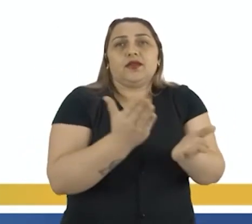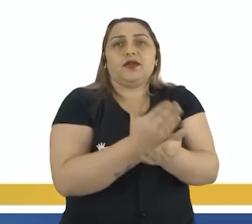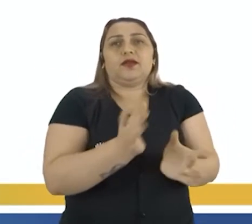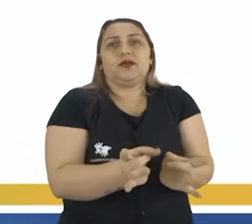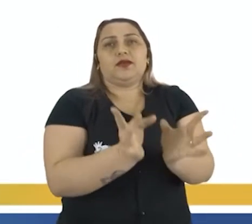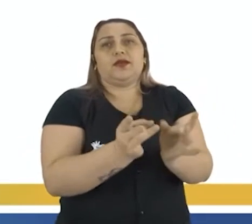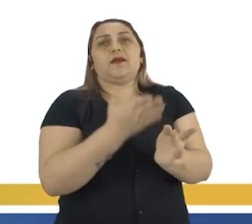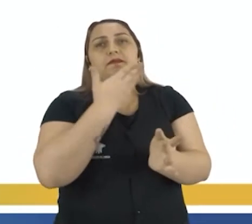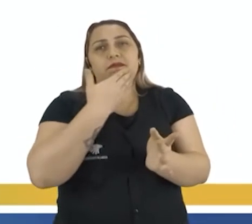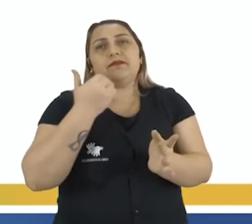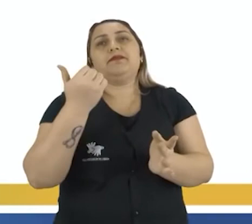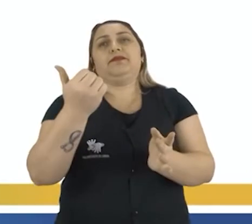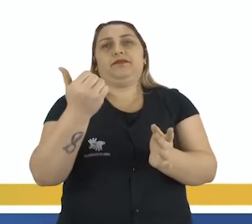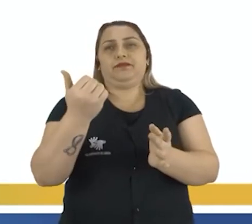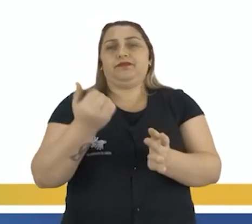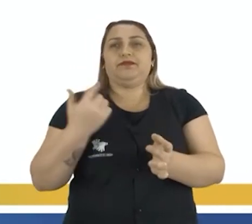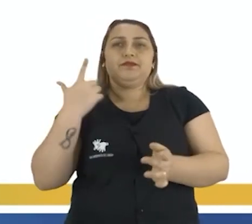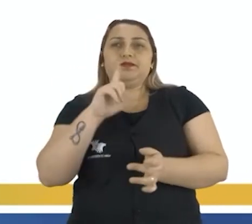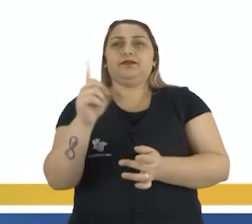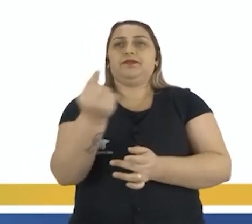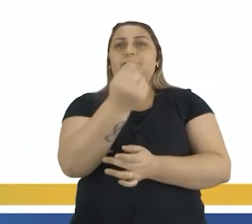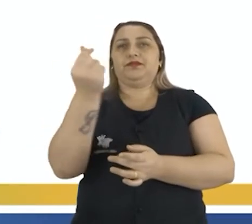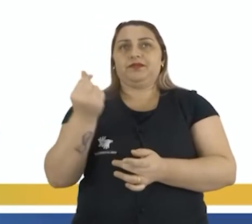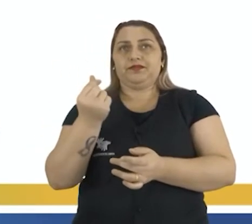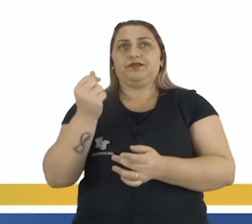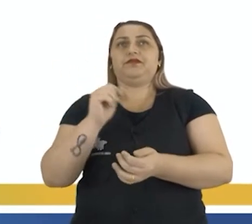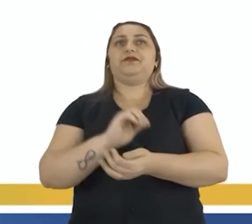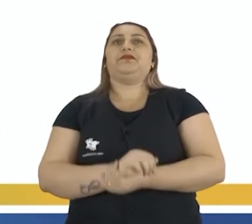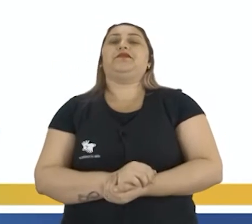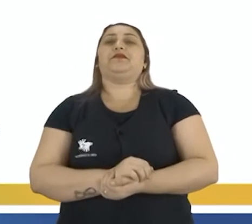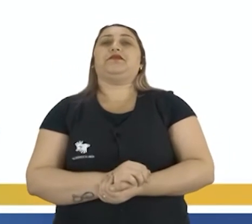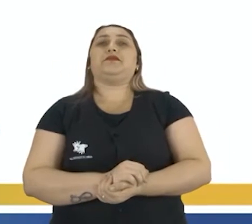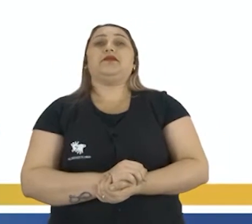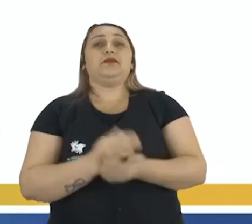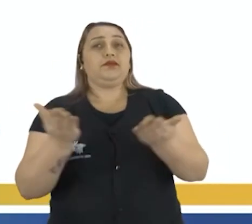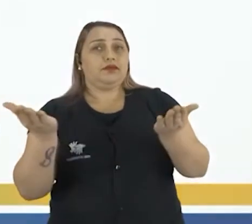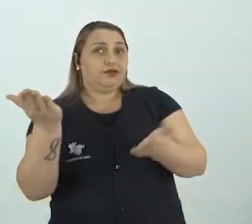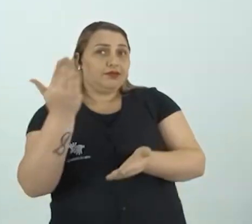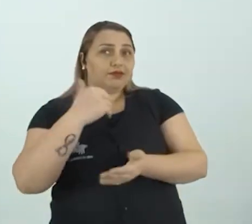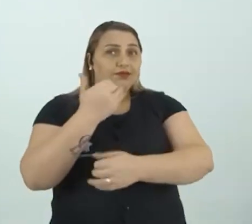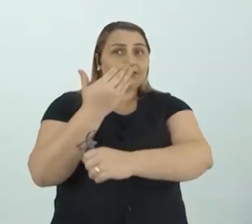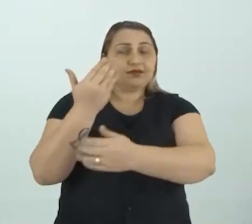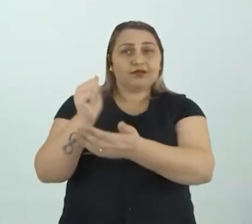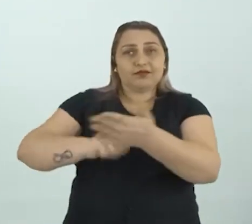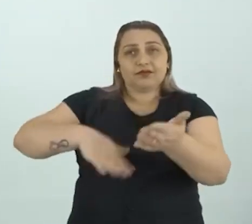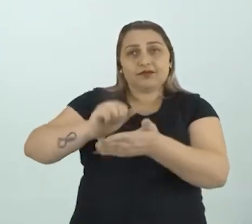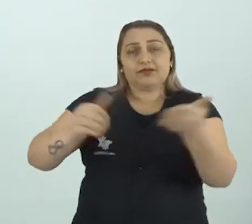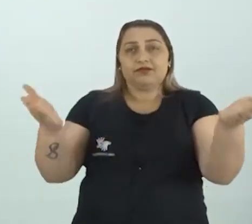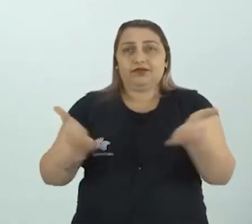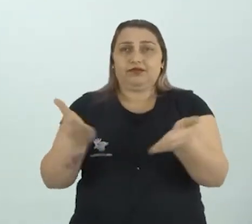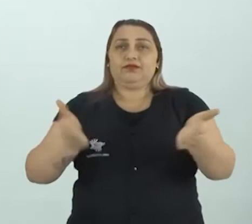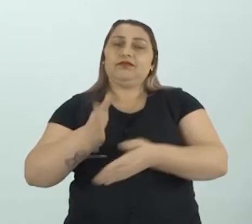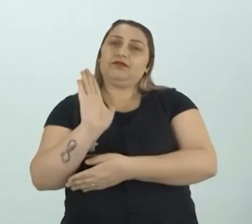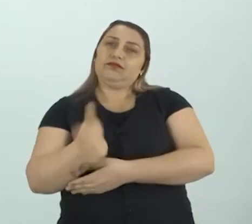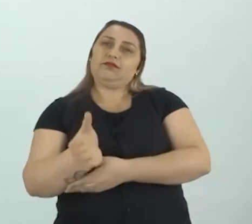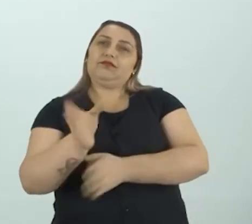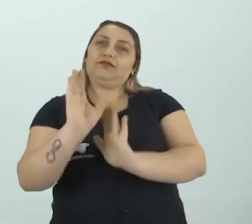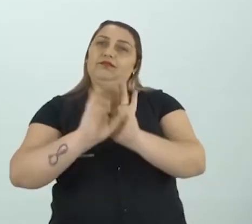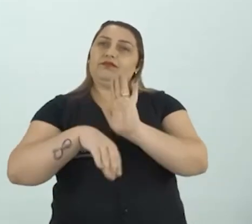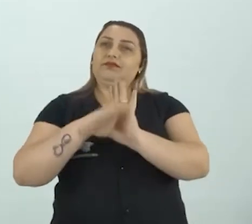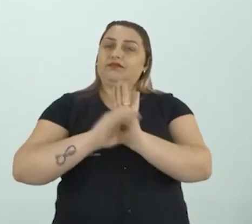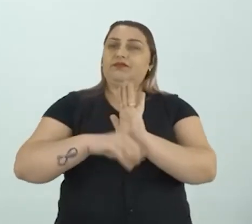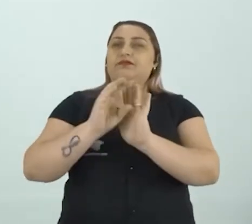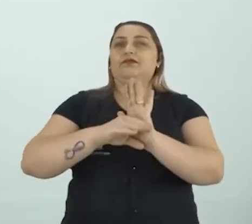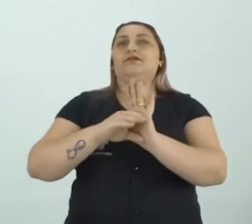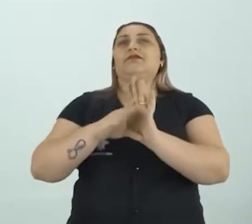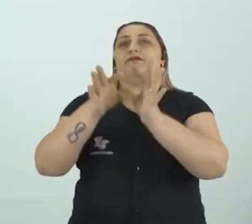venda, seria a melhor solução para eles arrecadarem o dinheiro. Então, vamos exercitar, já que agora a gente já conceituou todas as coisas,